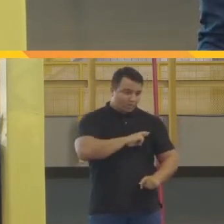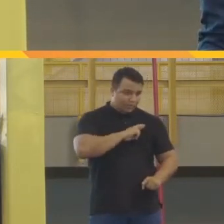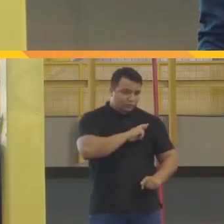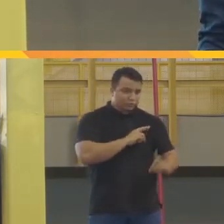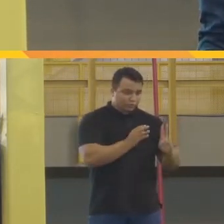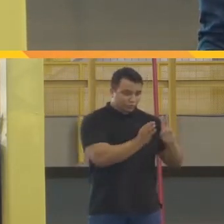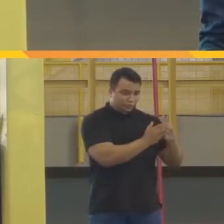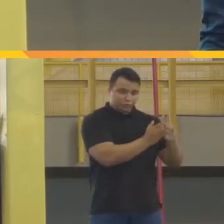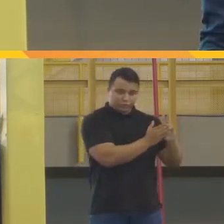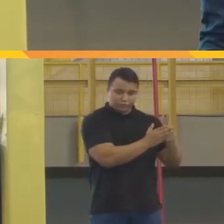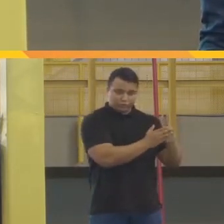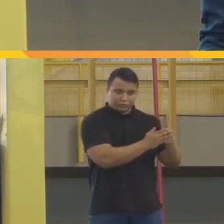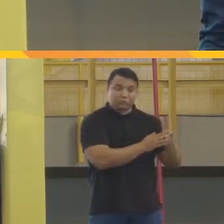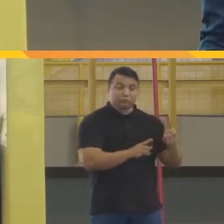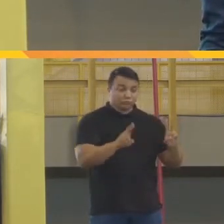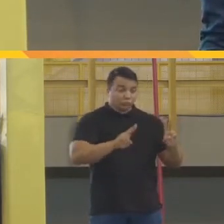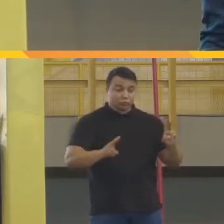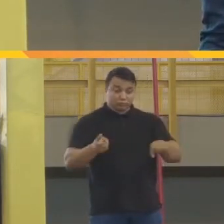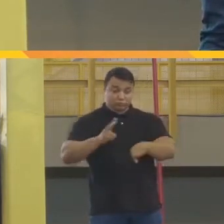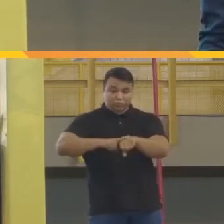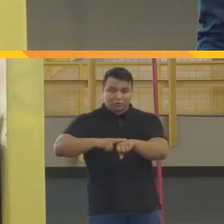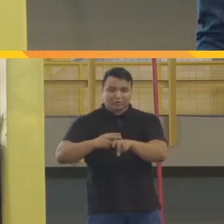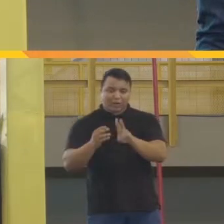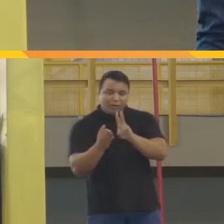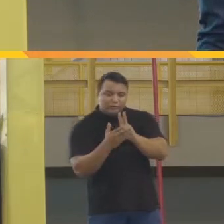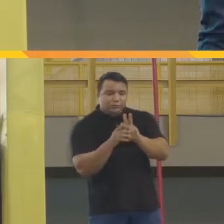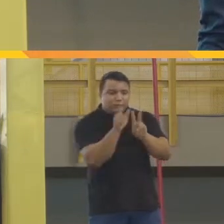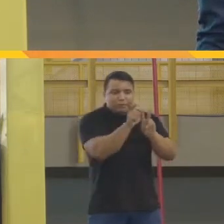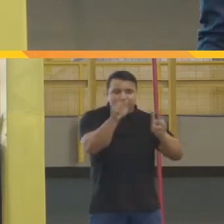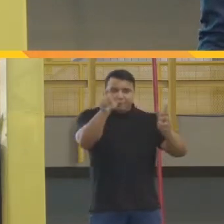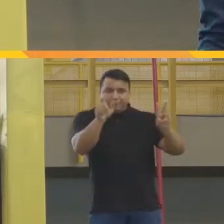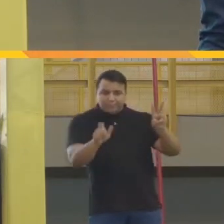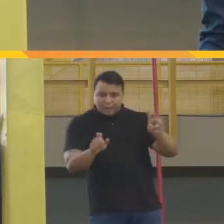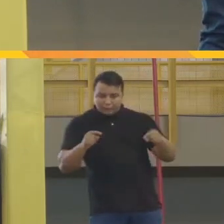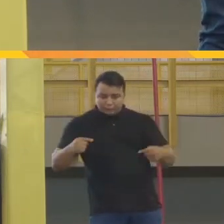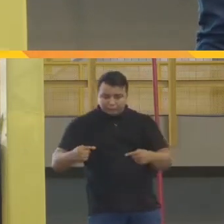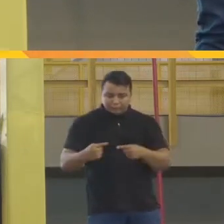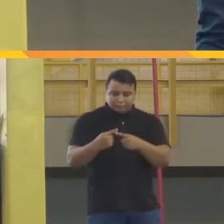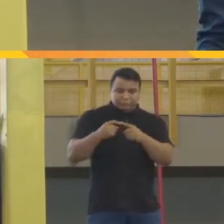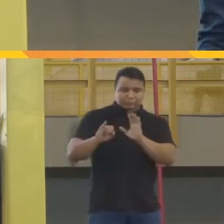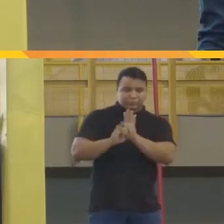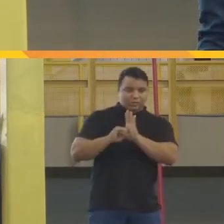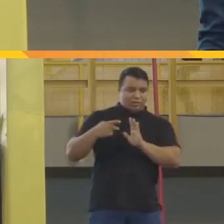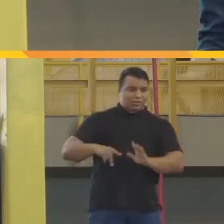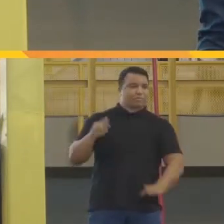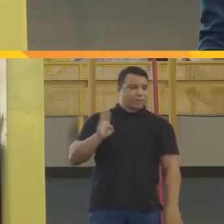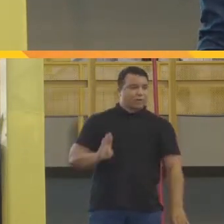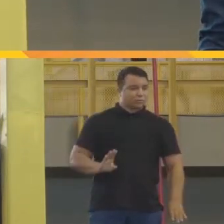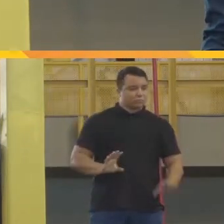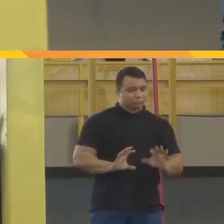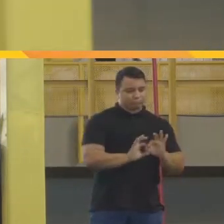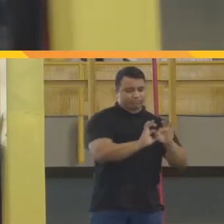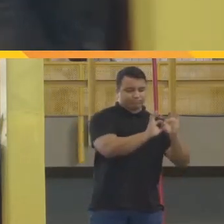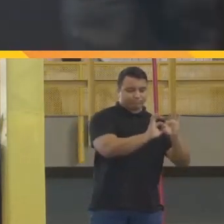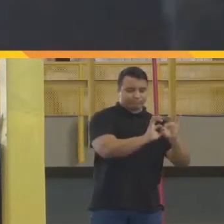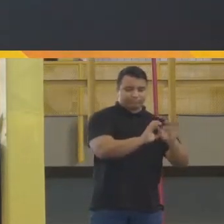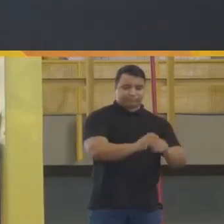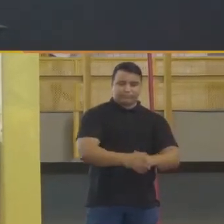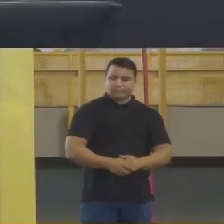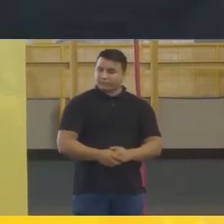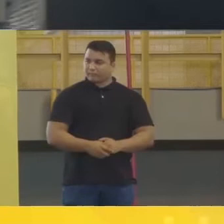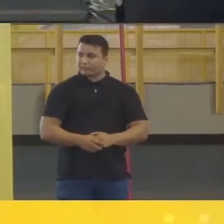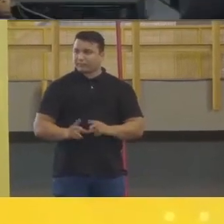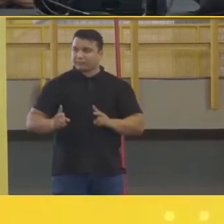indigenista. E ele vai utilizar o elemento índio para buscar as raízes da nossa identidade. Perfeito.